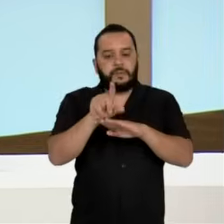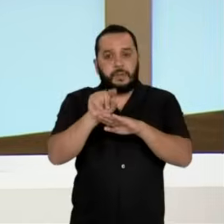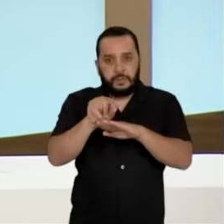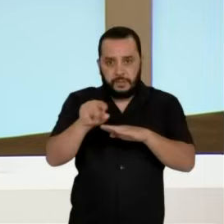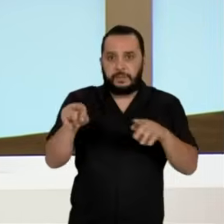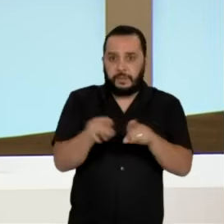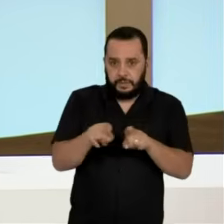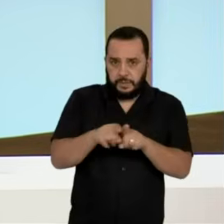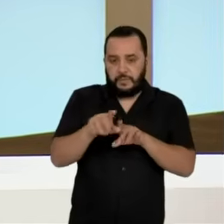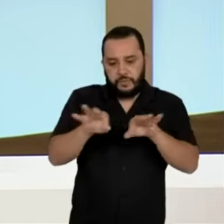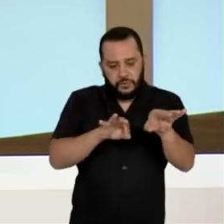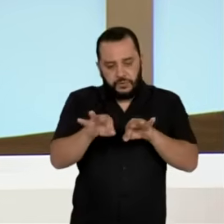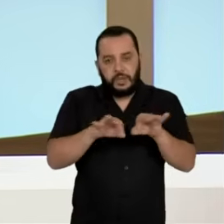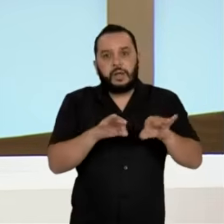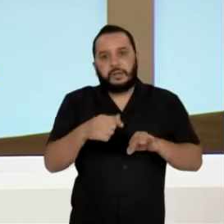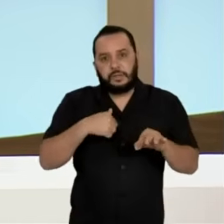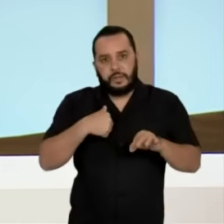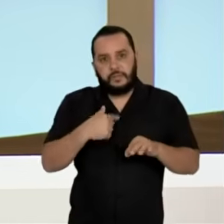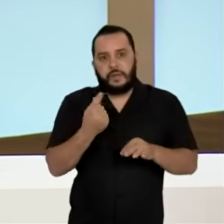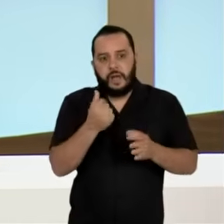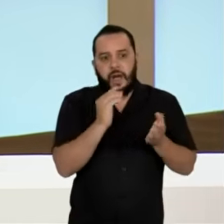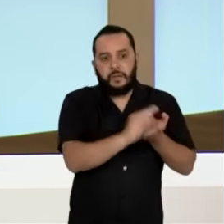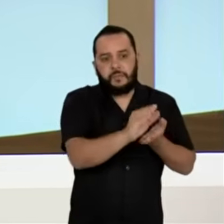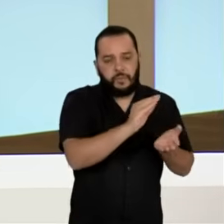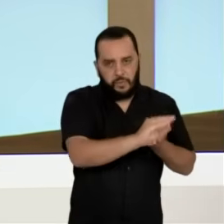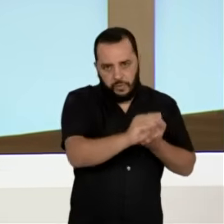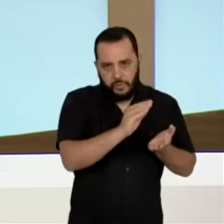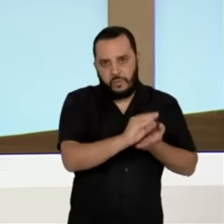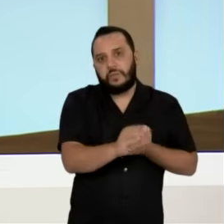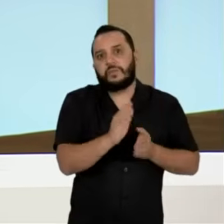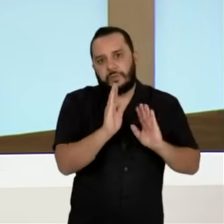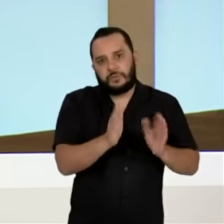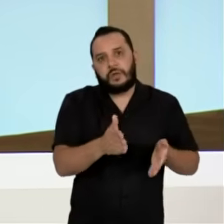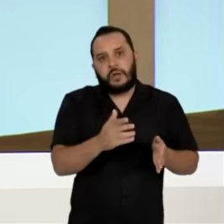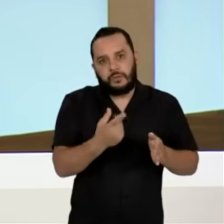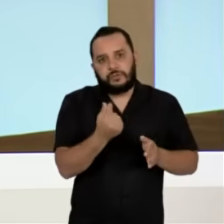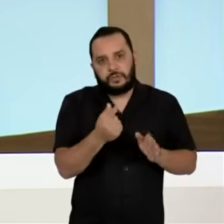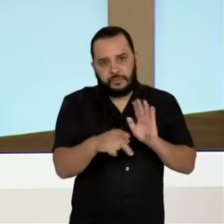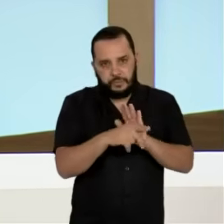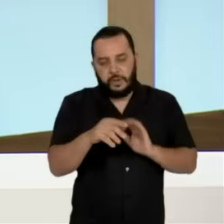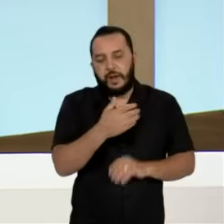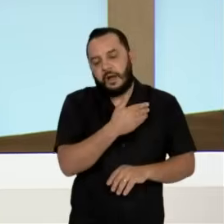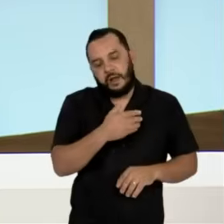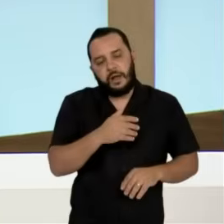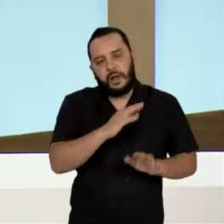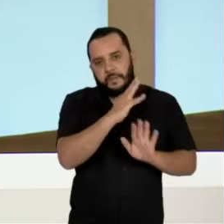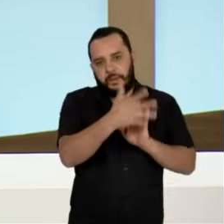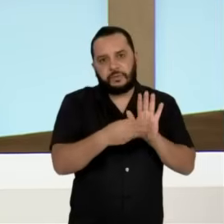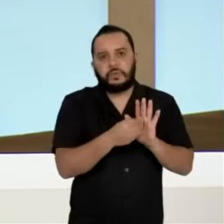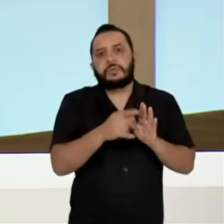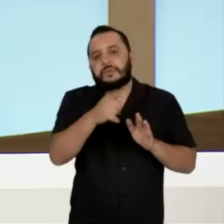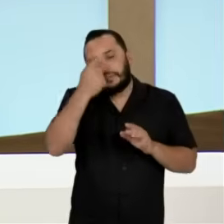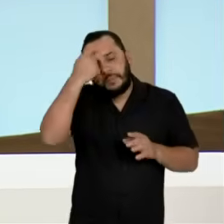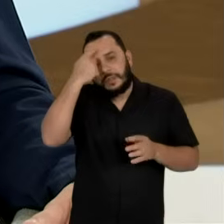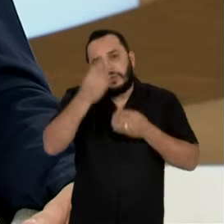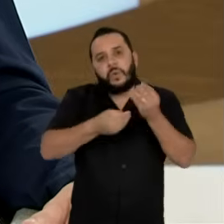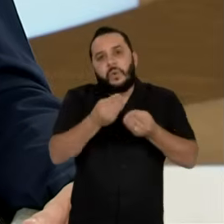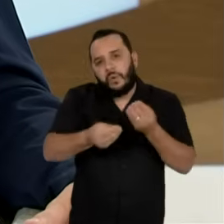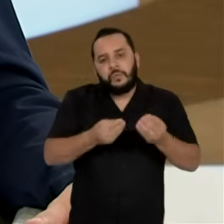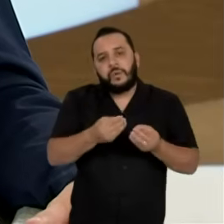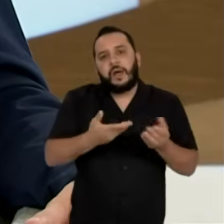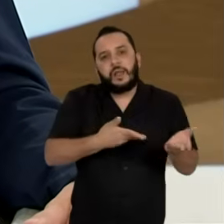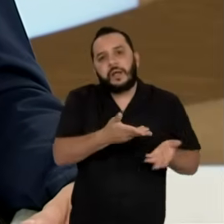Fundo Amazônia. E eu queria, o que você pensa? O que o senhor pensa da atuação deles ali? E como é que é a relação das ONGs com os militares? Acho muito